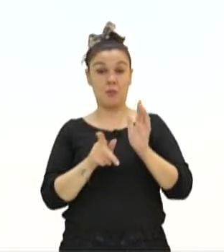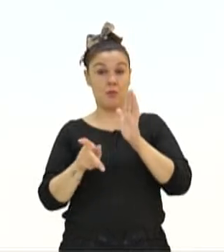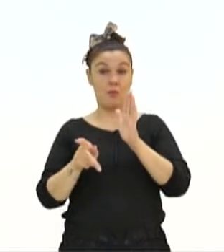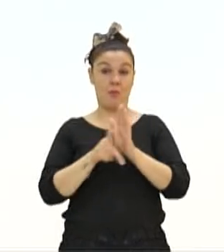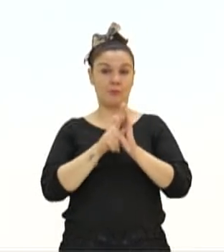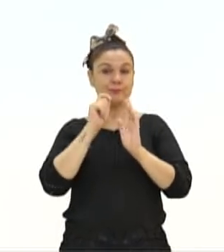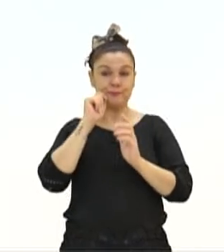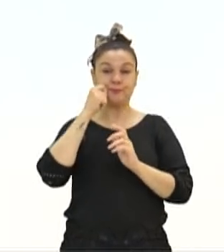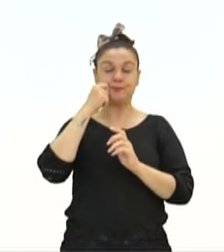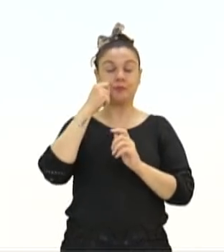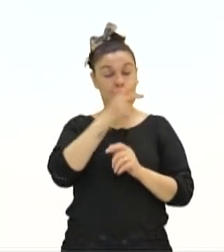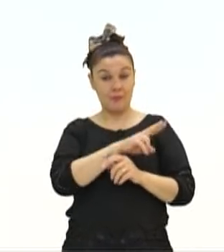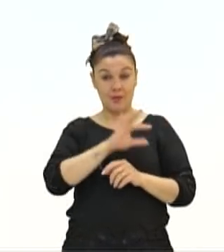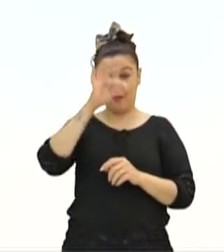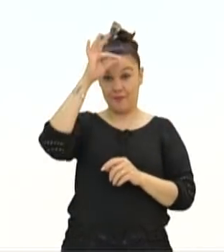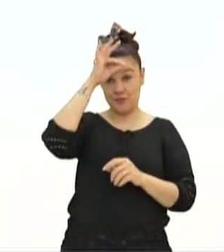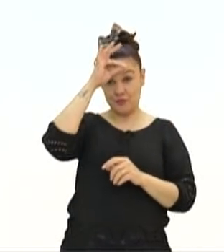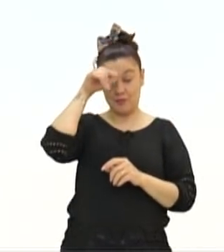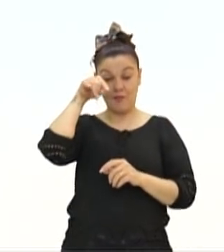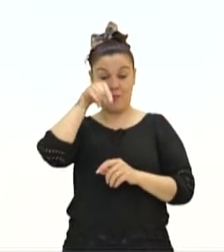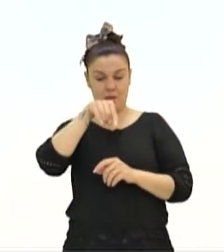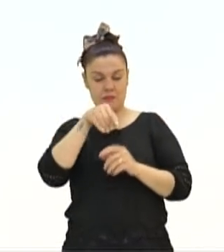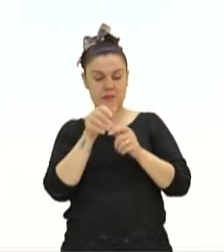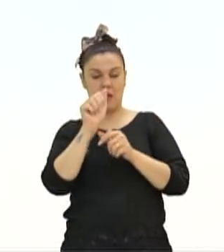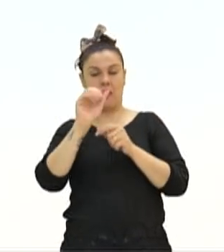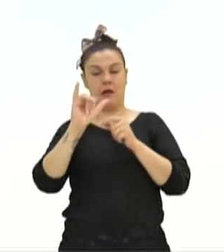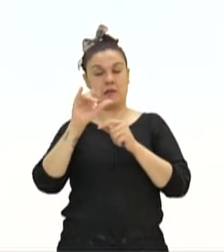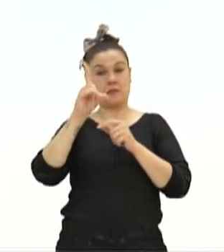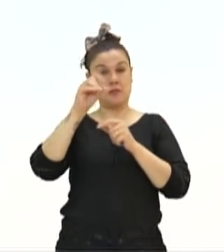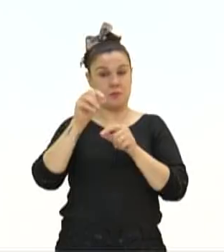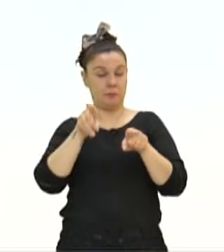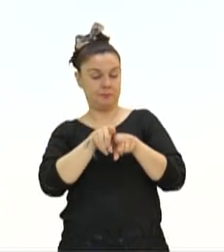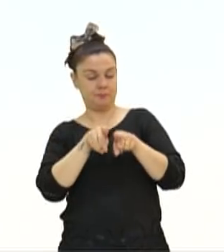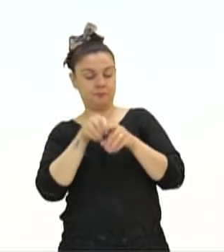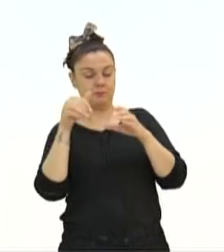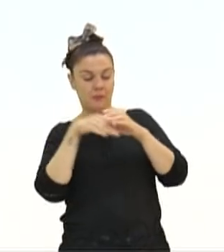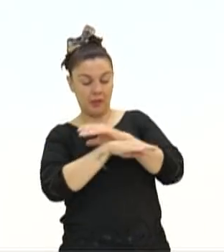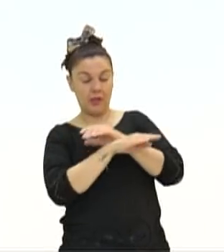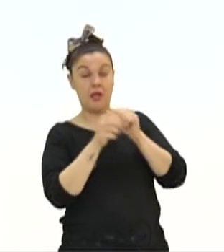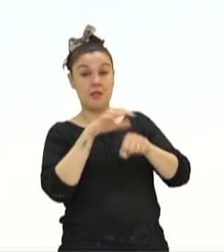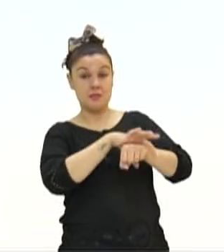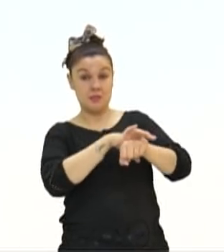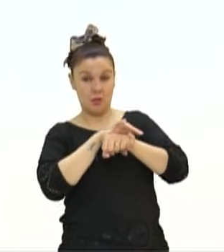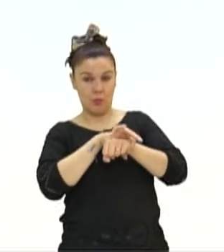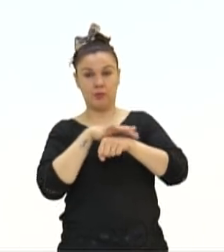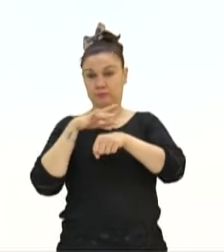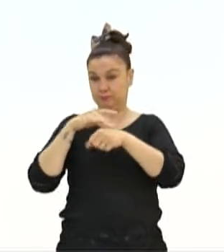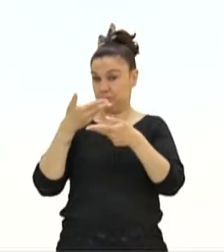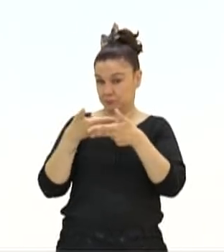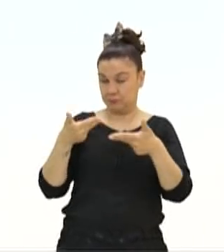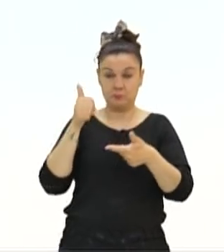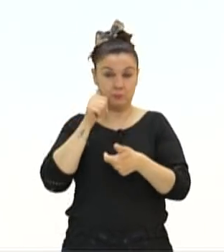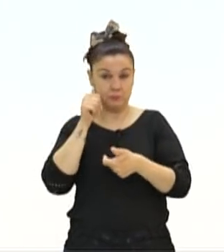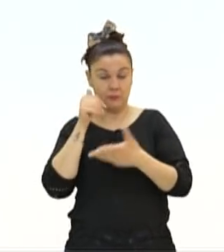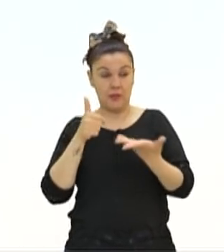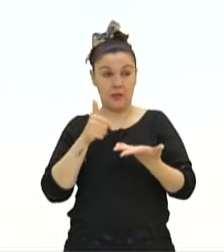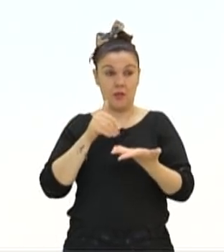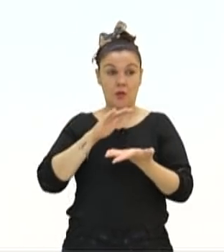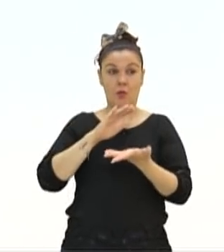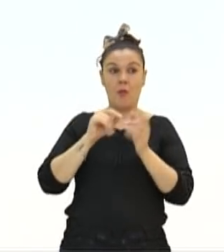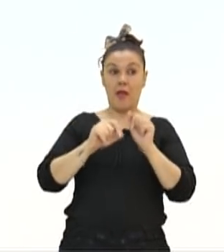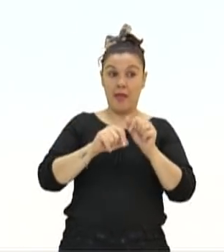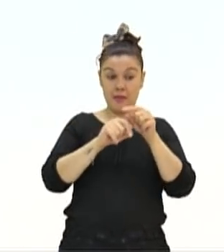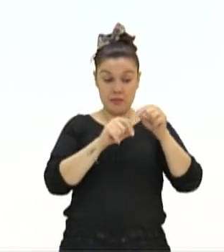tá? Então, aquela acidez que tem na vagina da mulher para proteger o interior ali de infecções, ela mataria